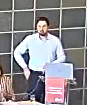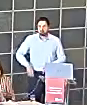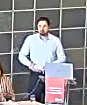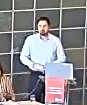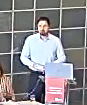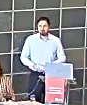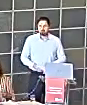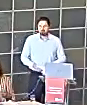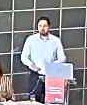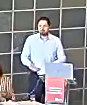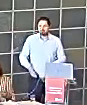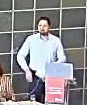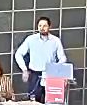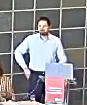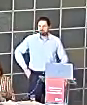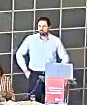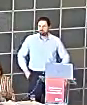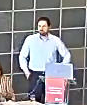é